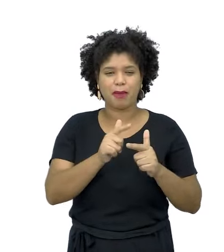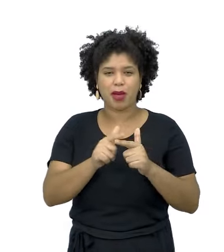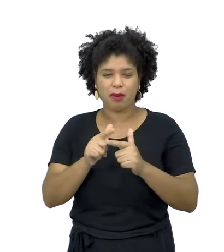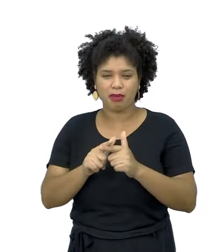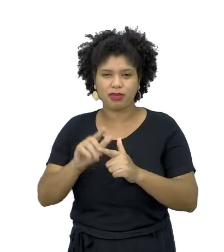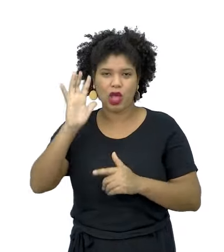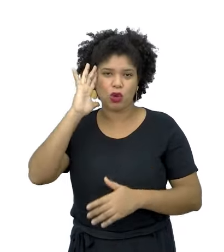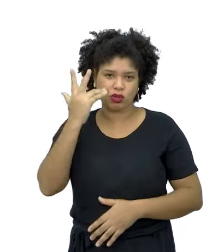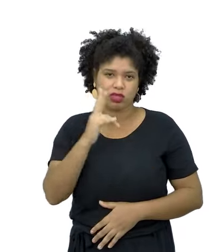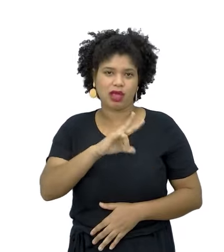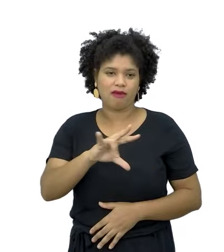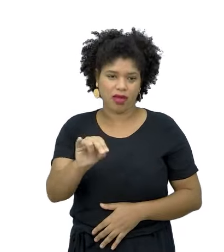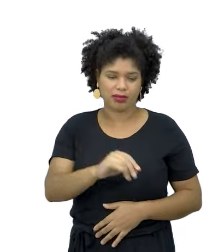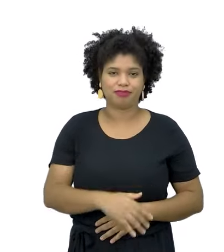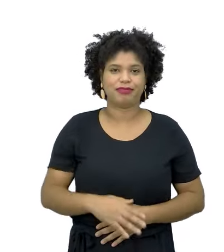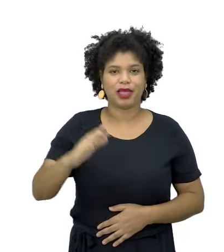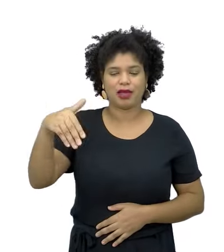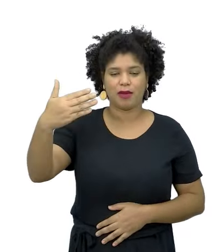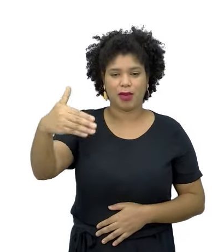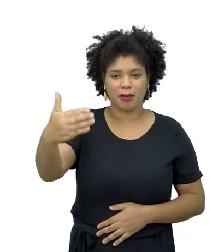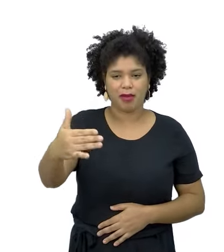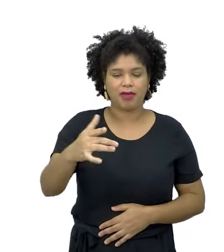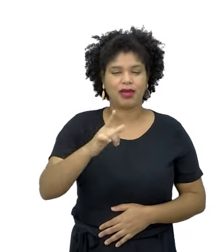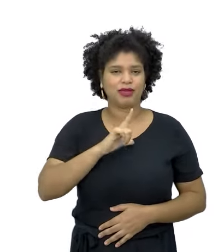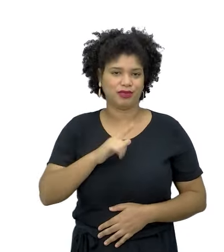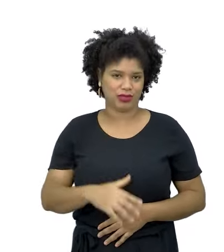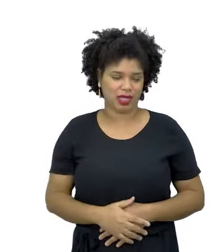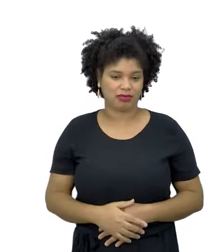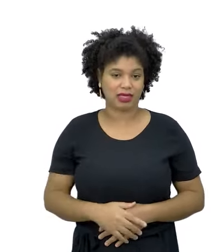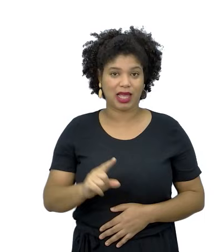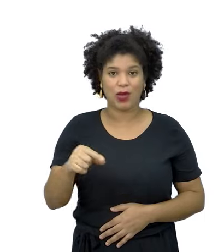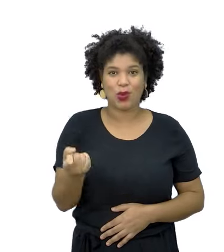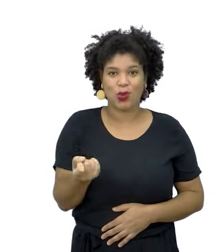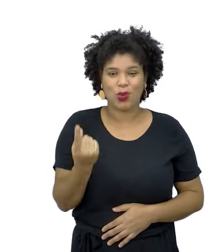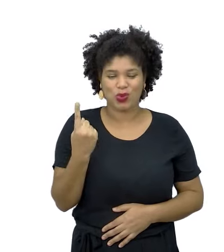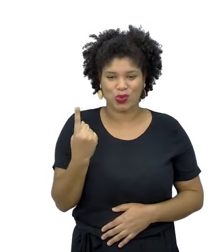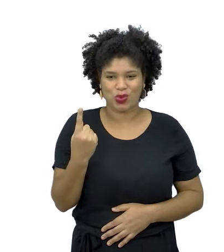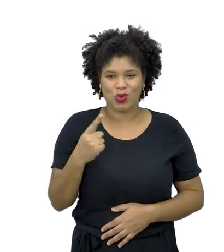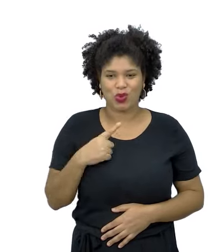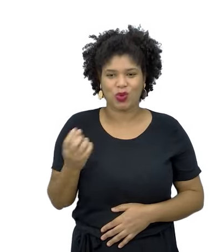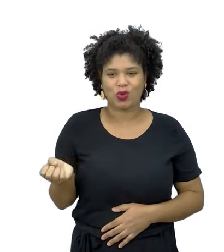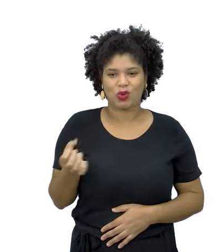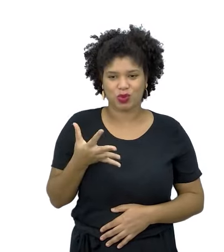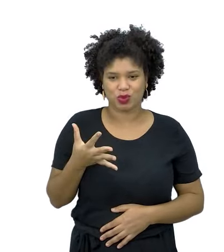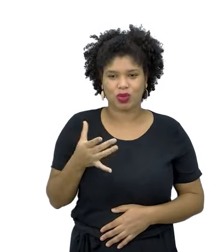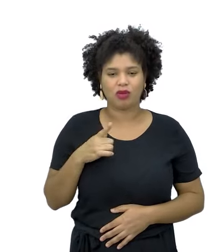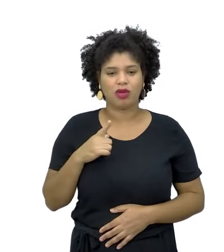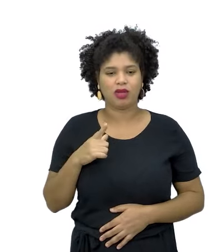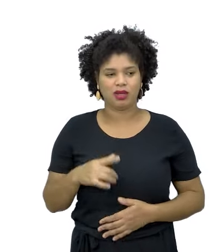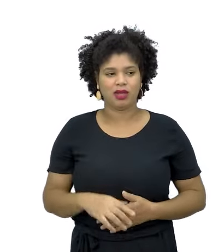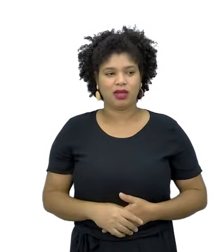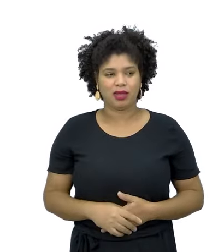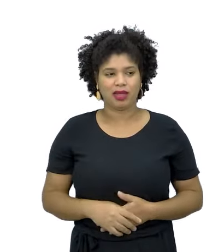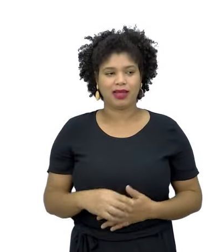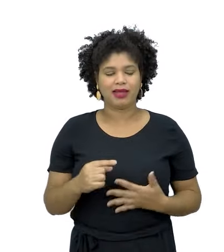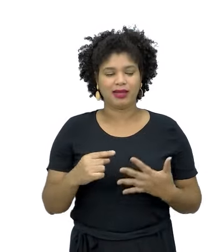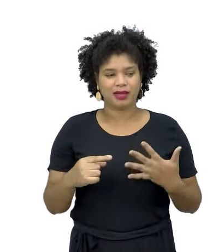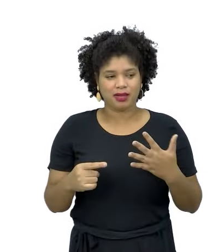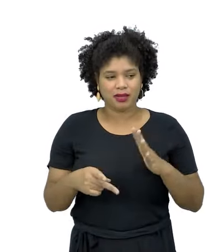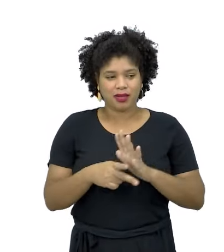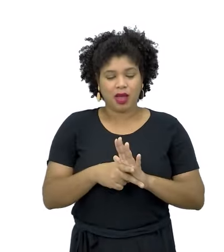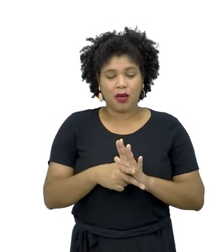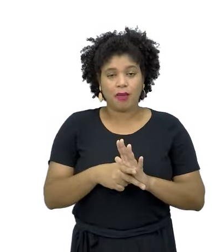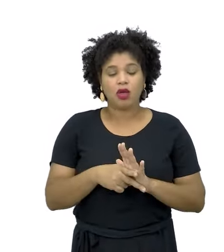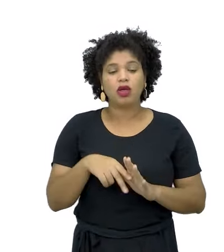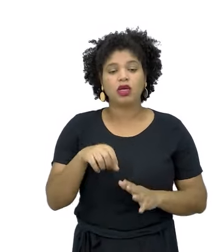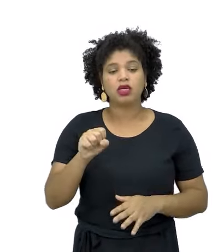gerador. E deverá ser inédito, preferencialmente inédito, né? Embora no nosso material já esteja lá, né? O aluno já pode